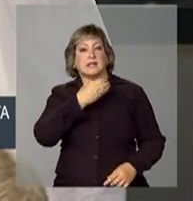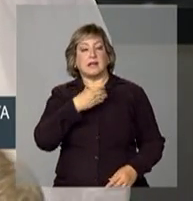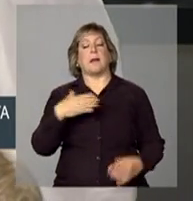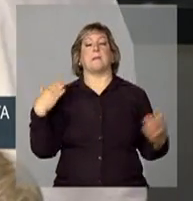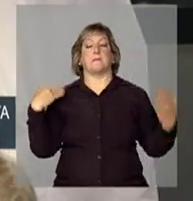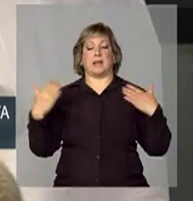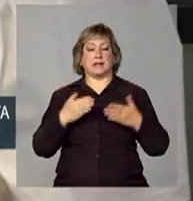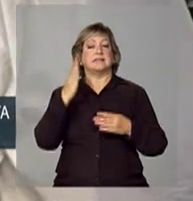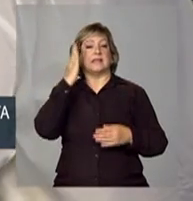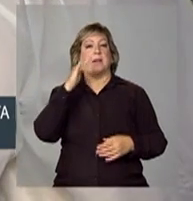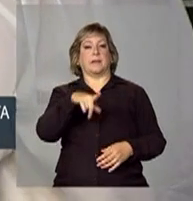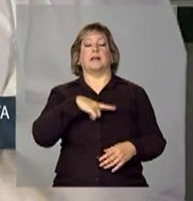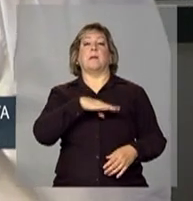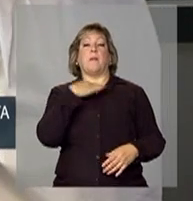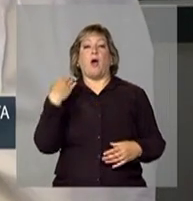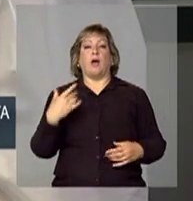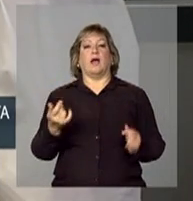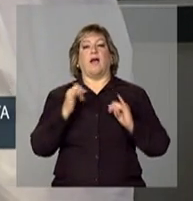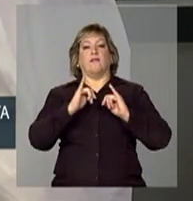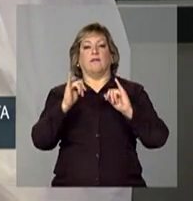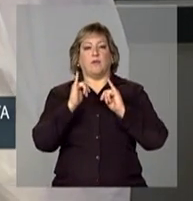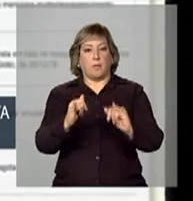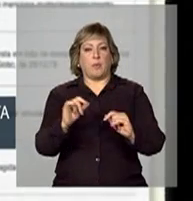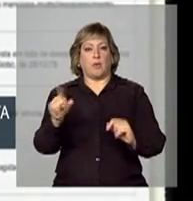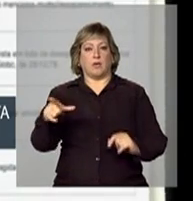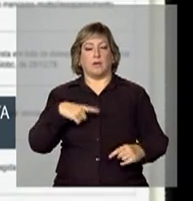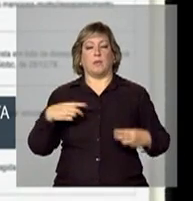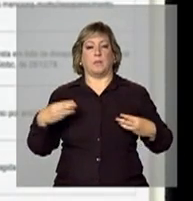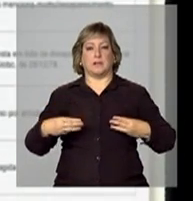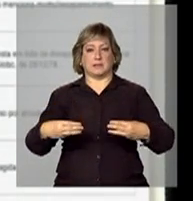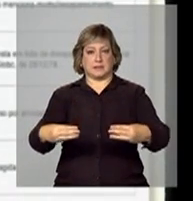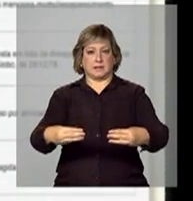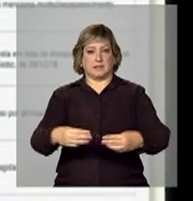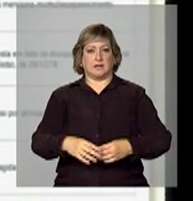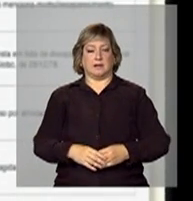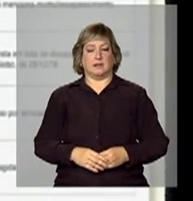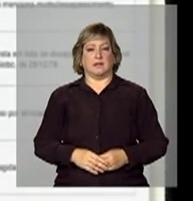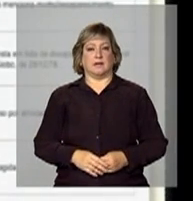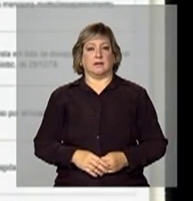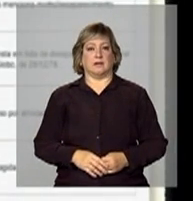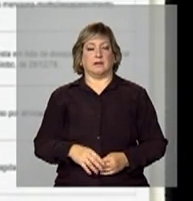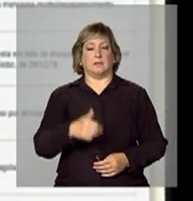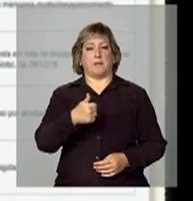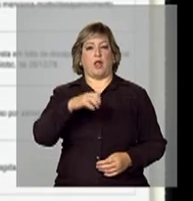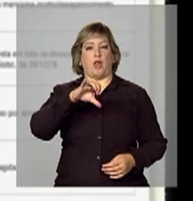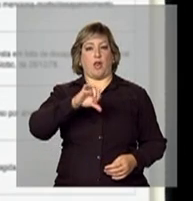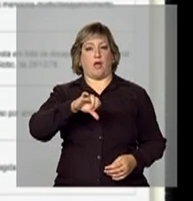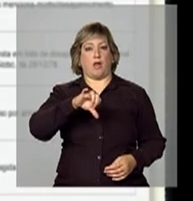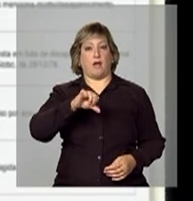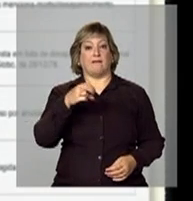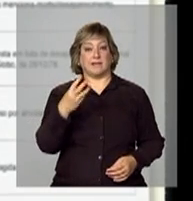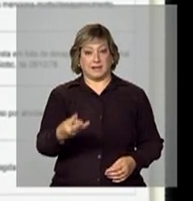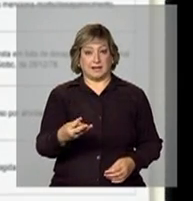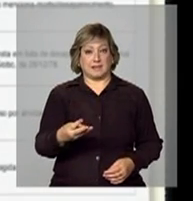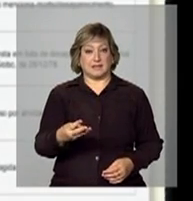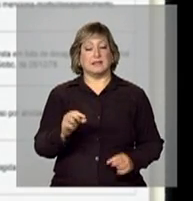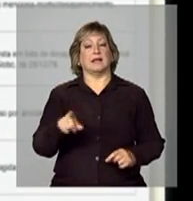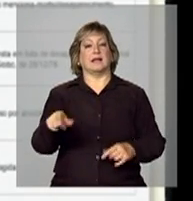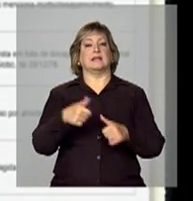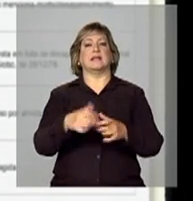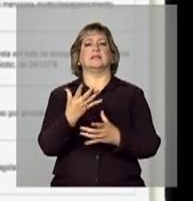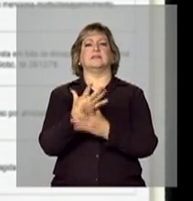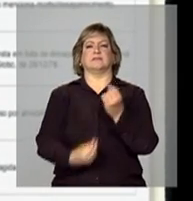sabe que ele está morto e informa ao Ministério, informa em 1993 que ele